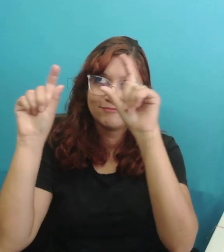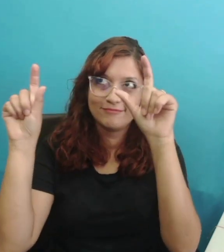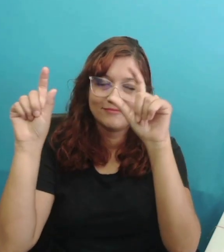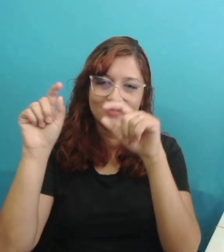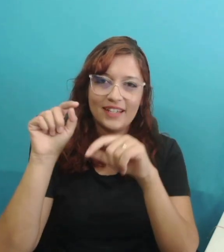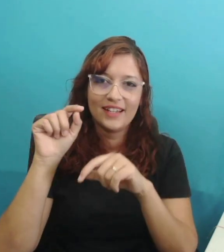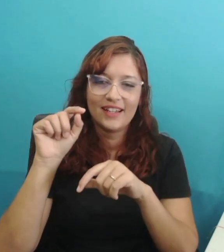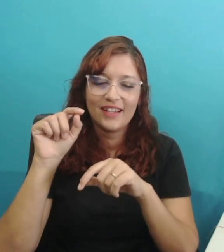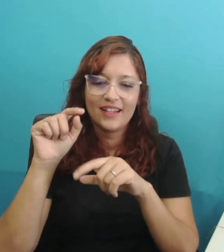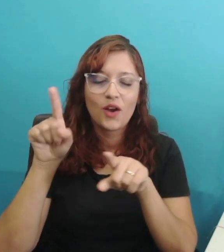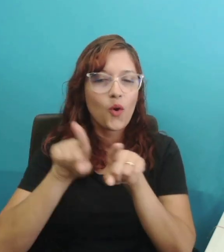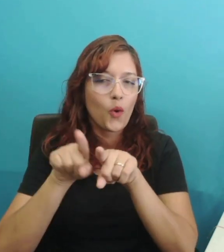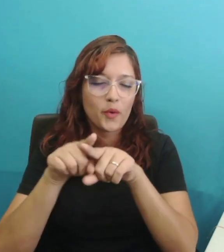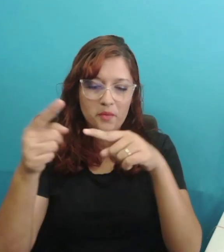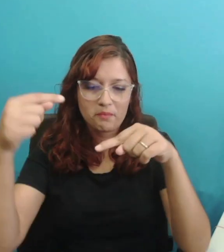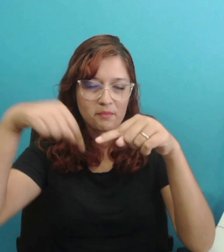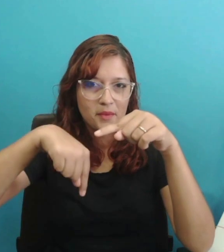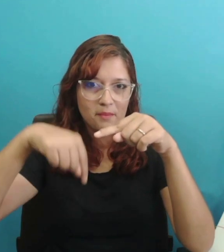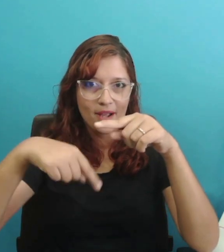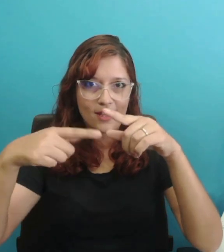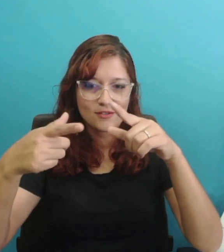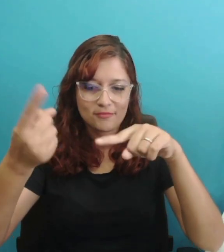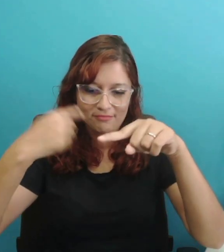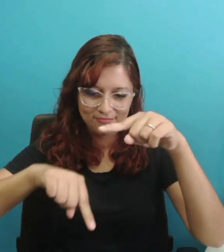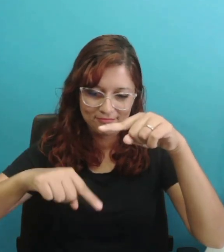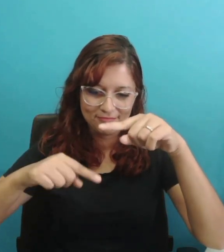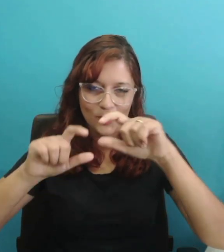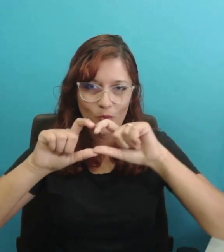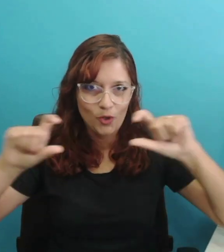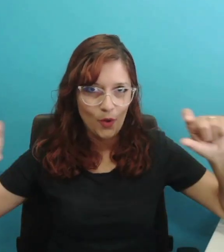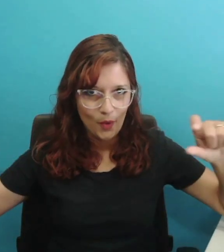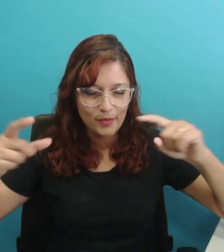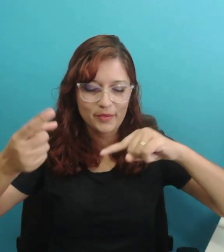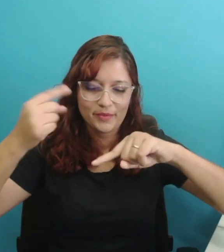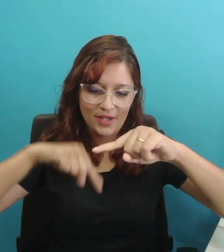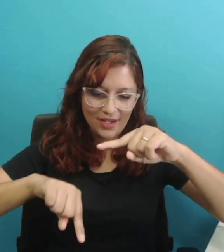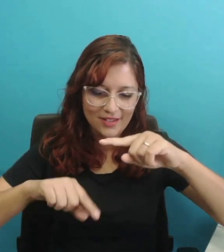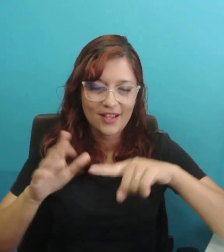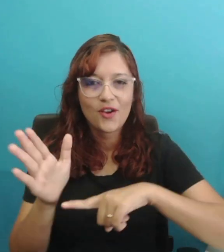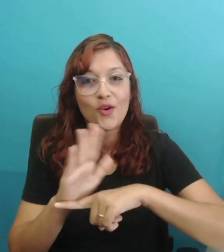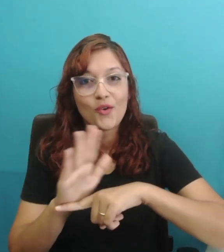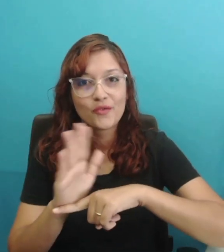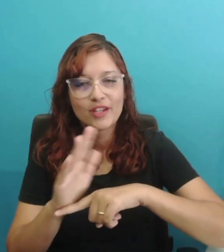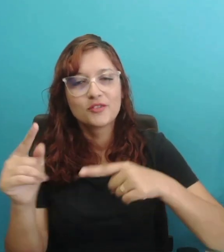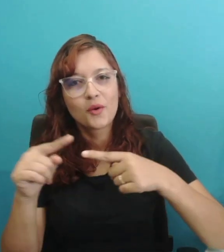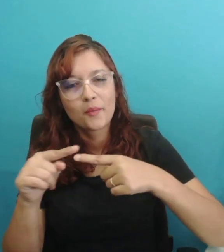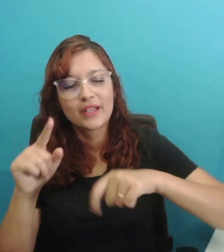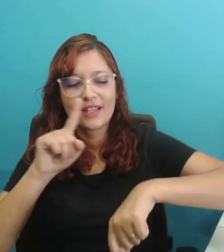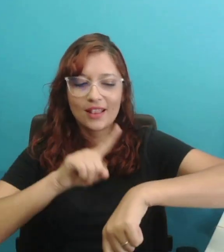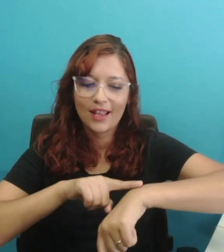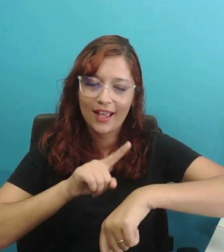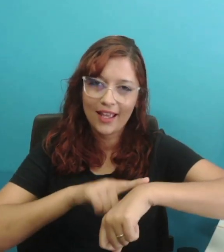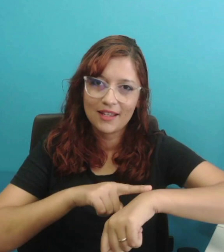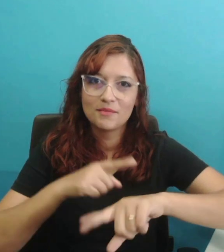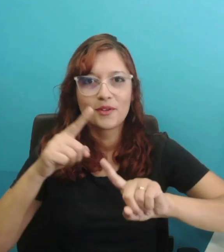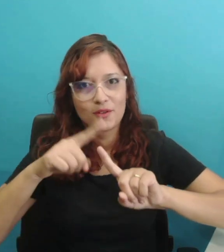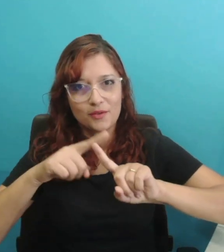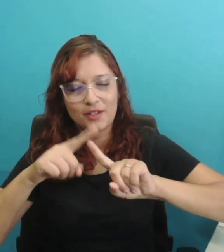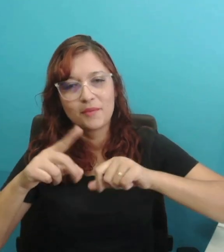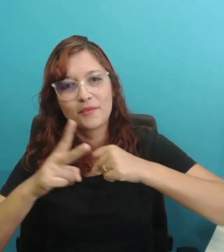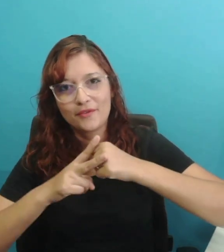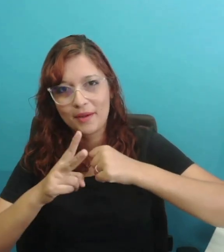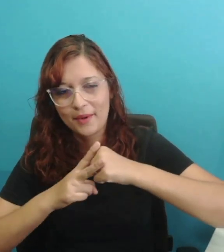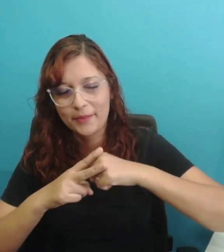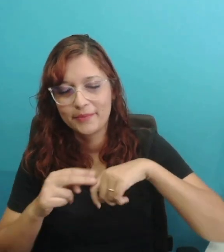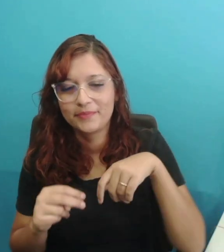Em outro vídeo que eu vou deixar aqui no card, ou aqui embaixo na descrição, vou